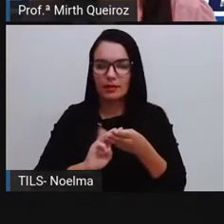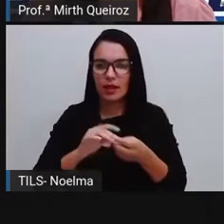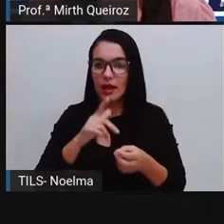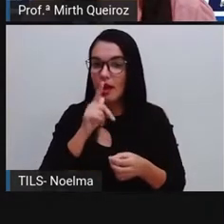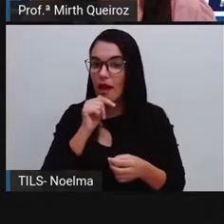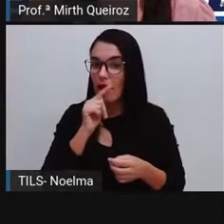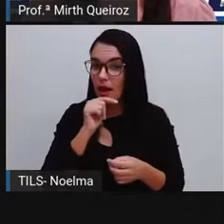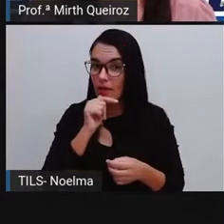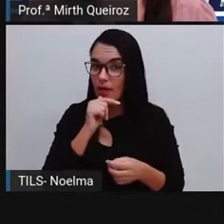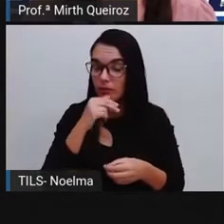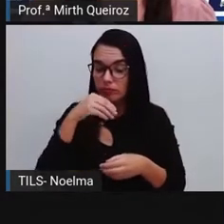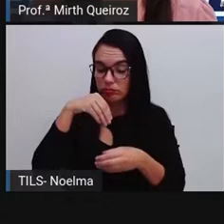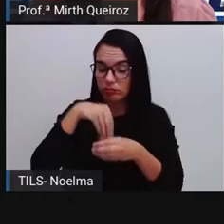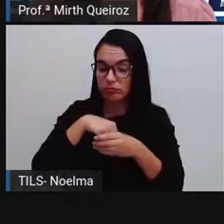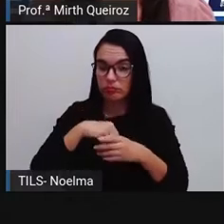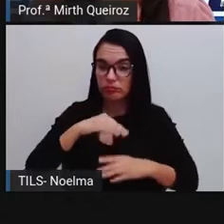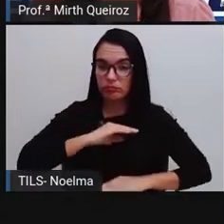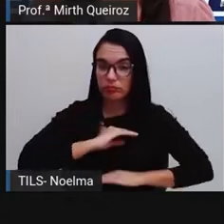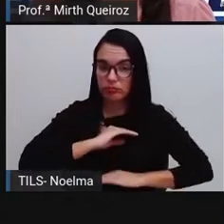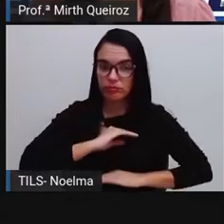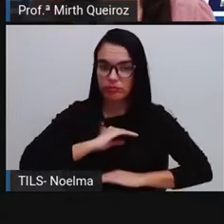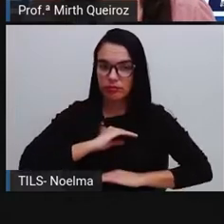água no corpo humano.